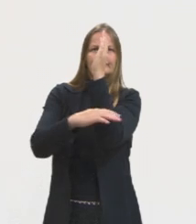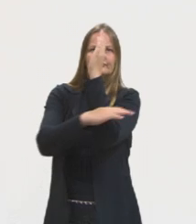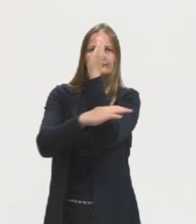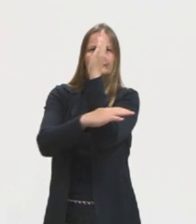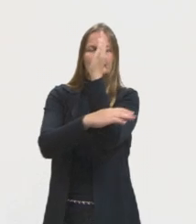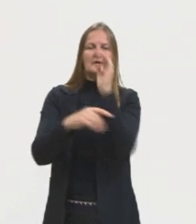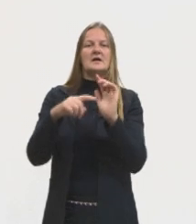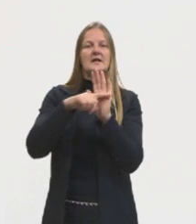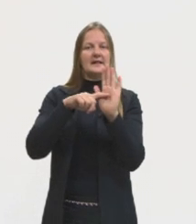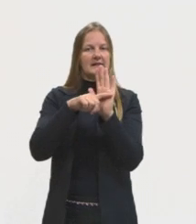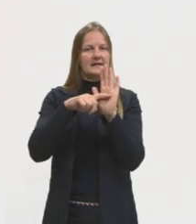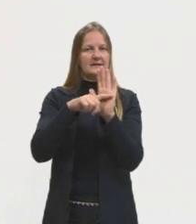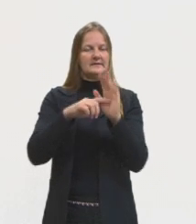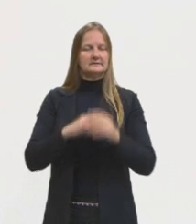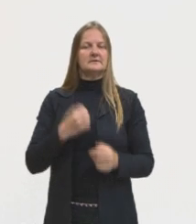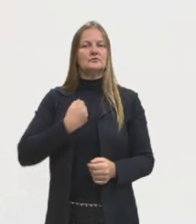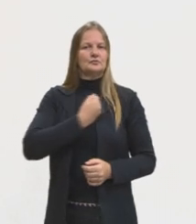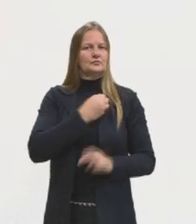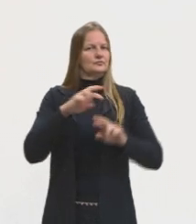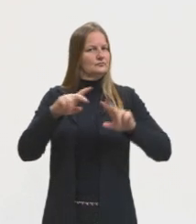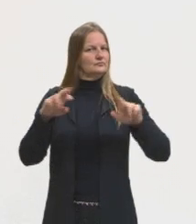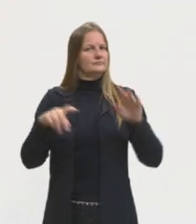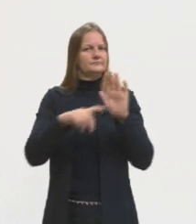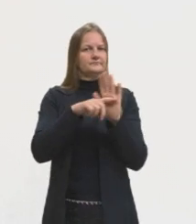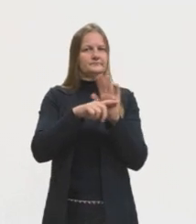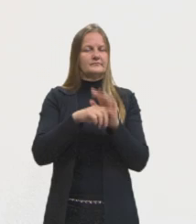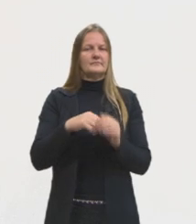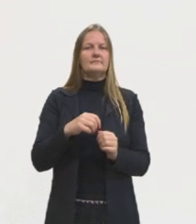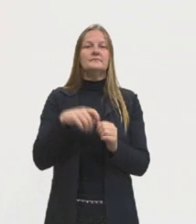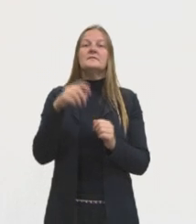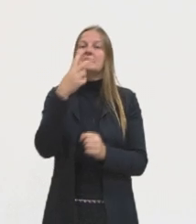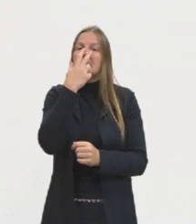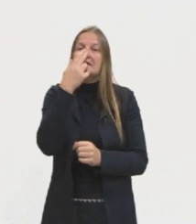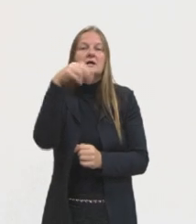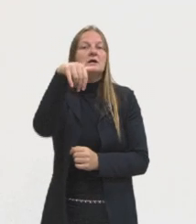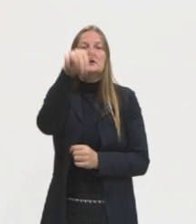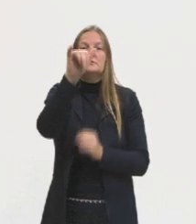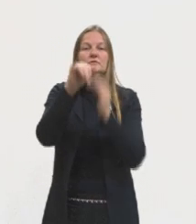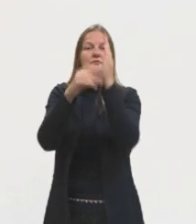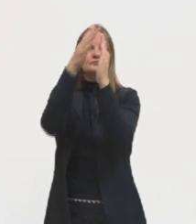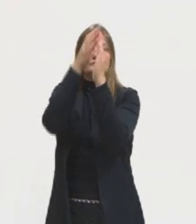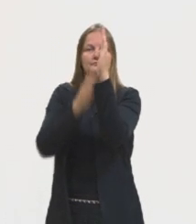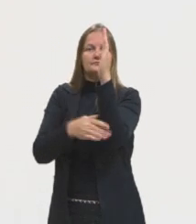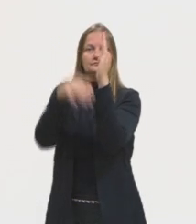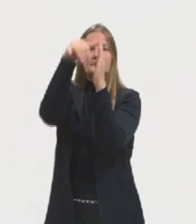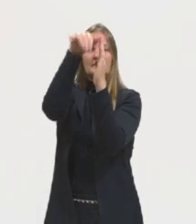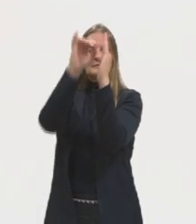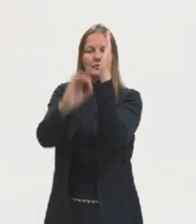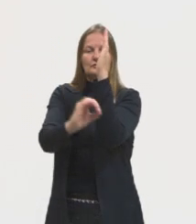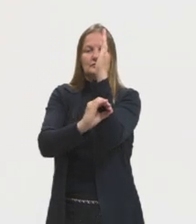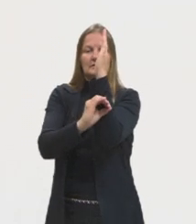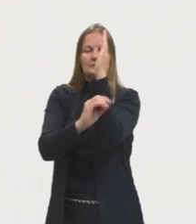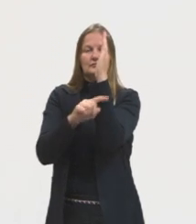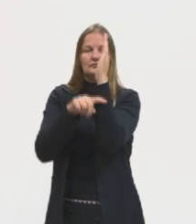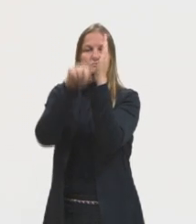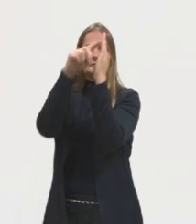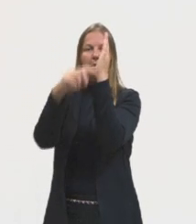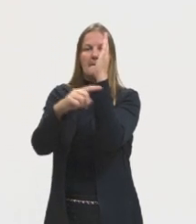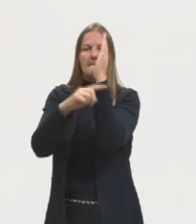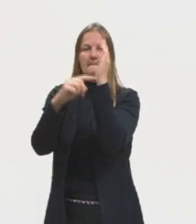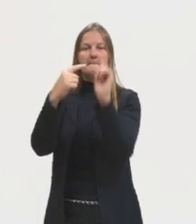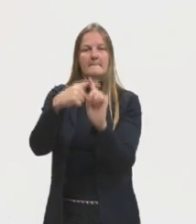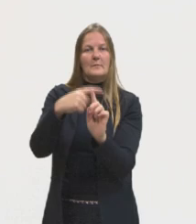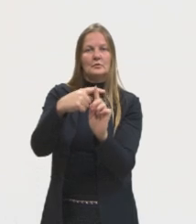nós temos números os números negativos em relação ao eixo Y vertical acima do zero nós temos números